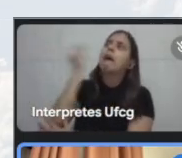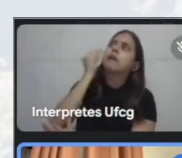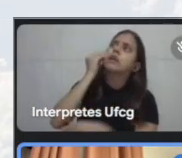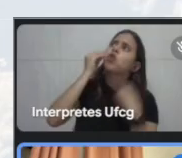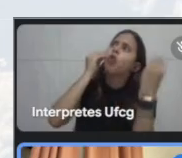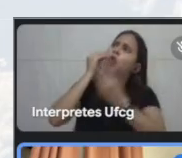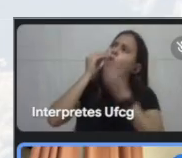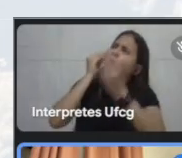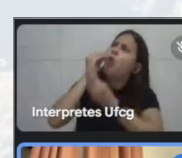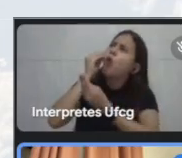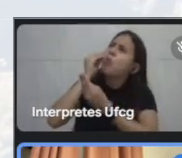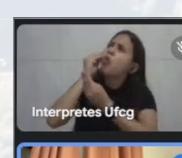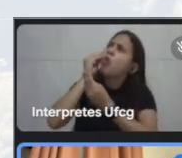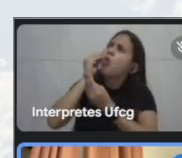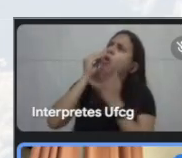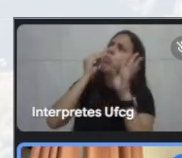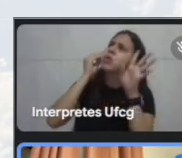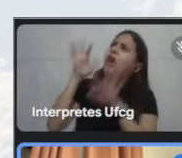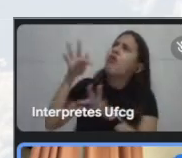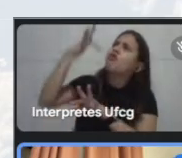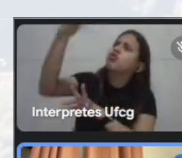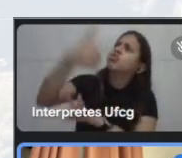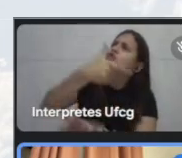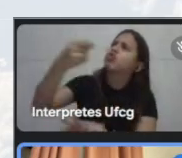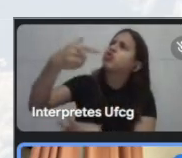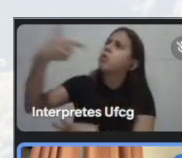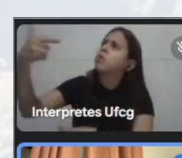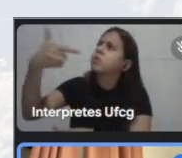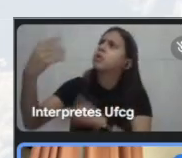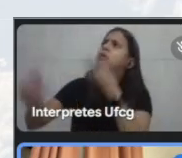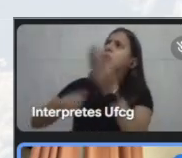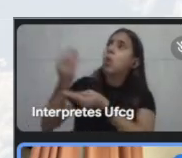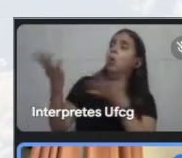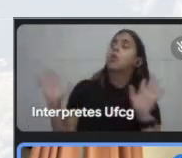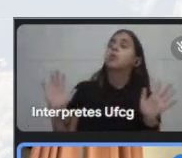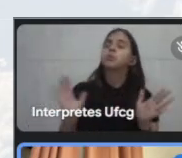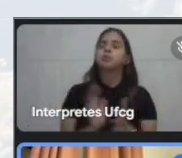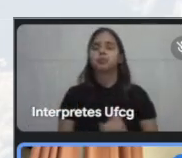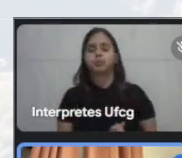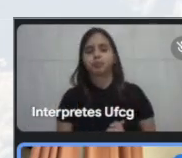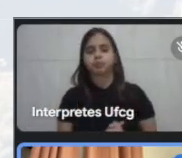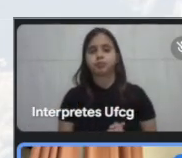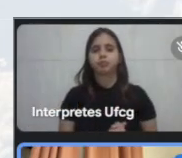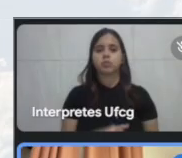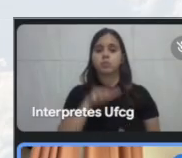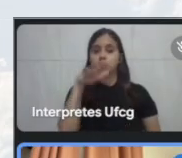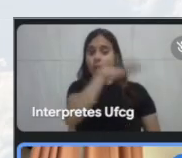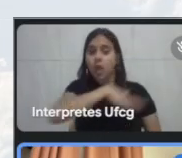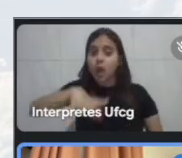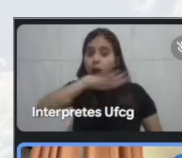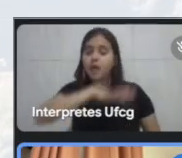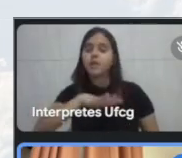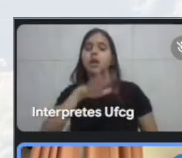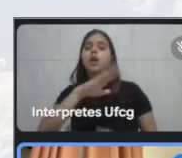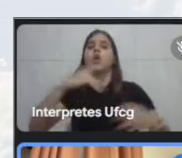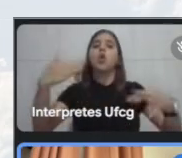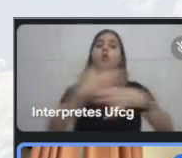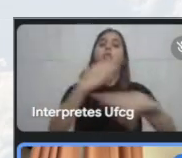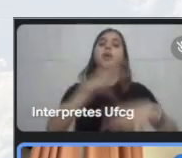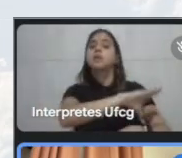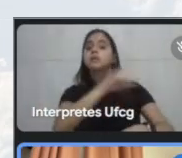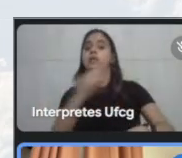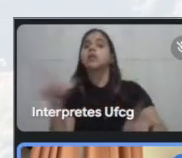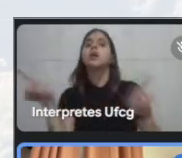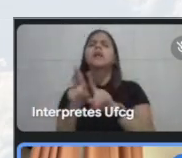dados presentes, né, na época que foi 2021. Então, aqui seria a área urbana de Campina e a demanda urbana